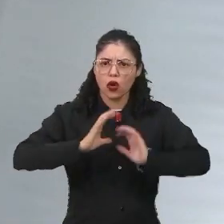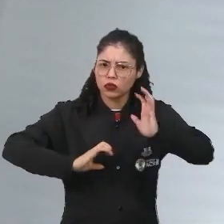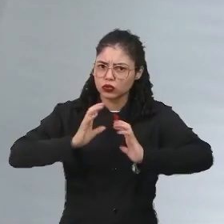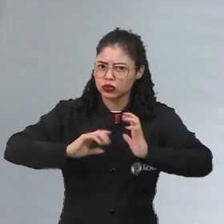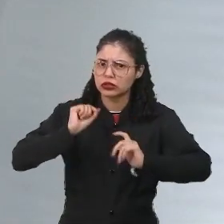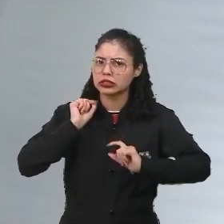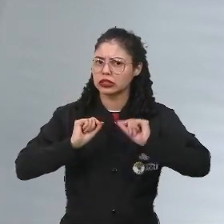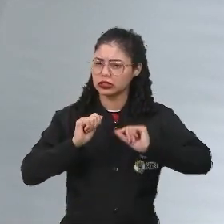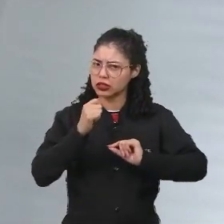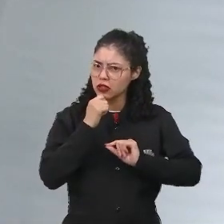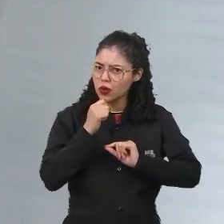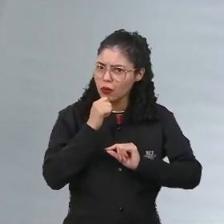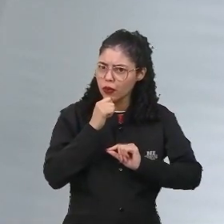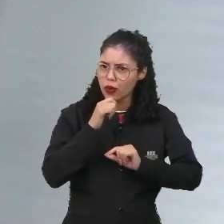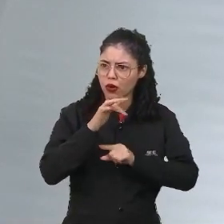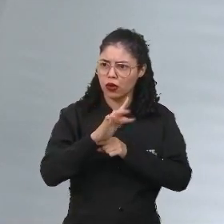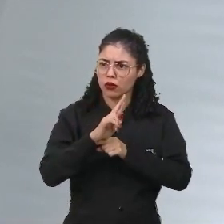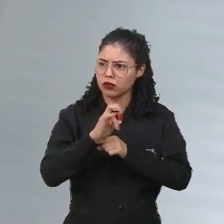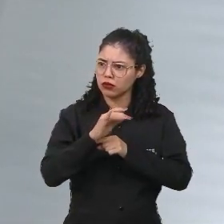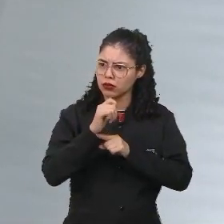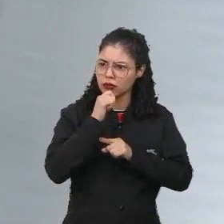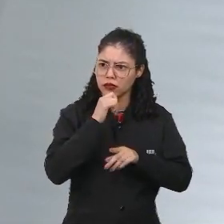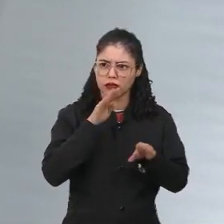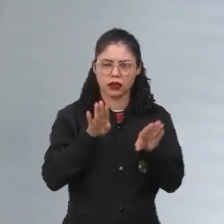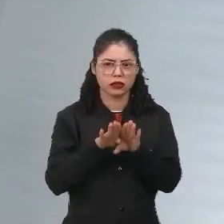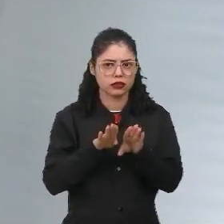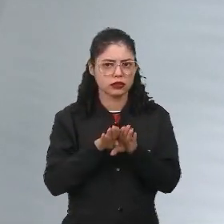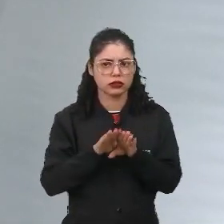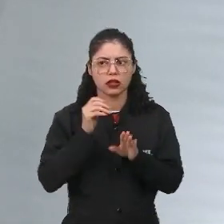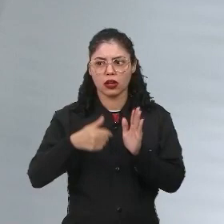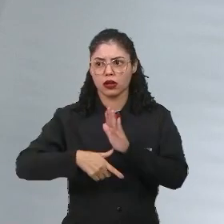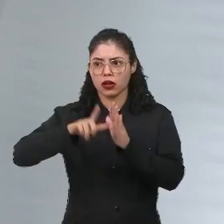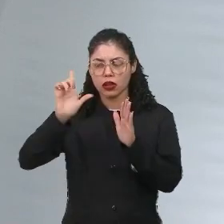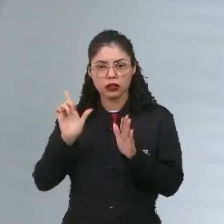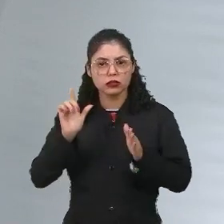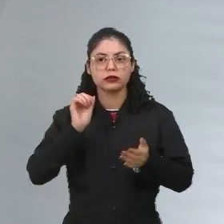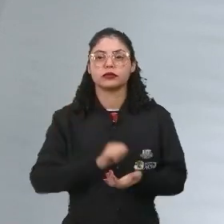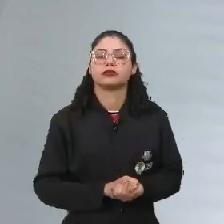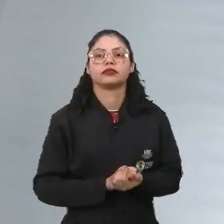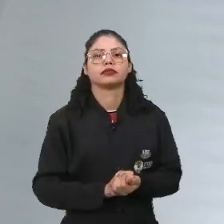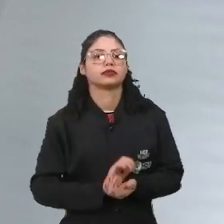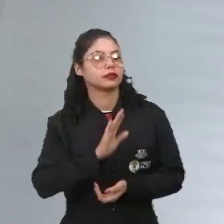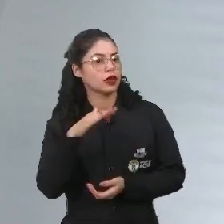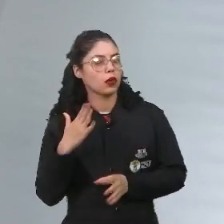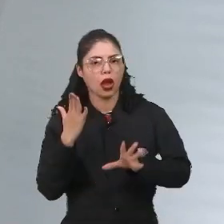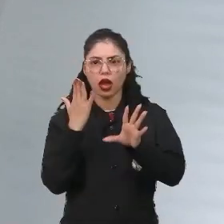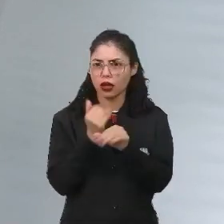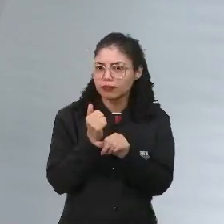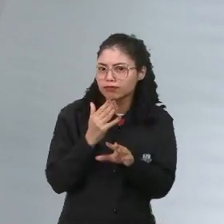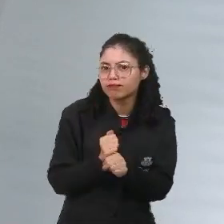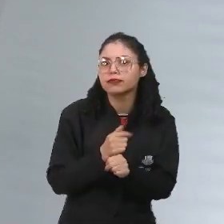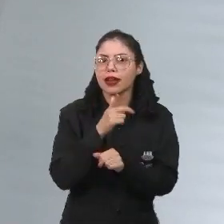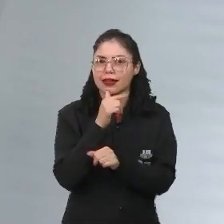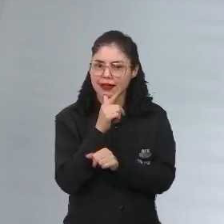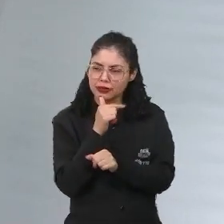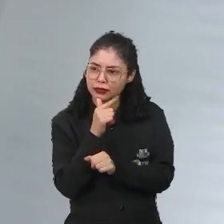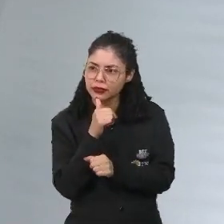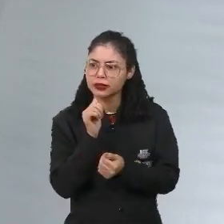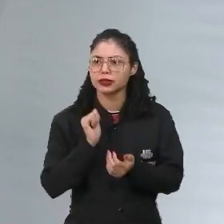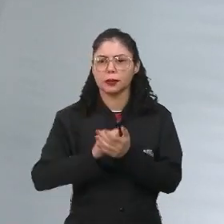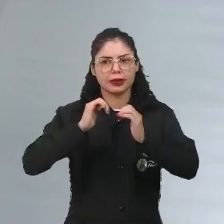parte lá de floculação, que a gente viu anteriormente, lá quando eu adicionei, né, água